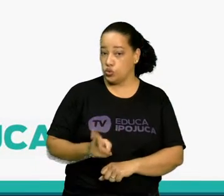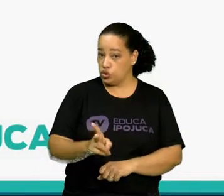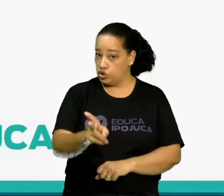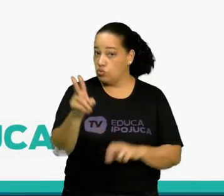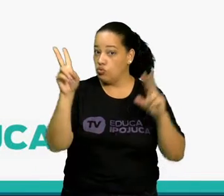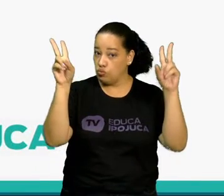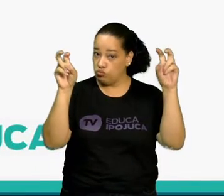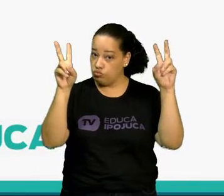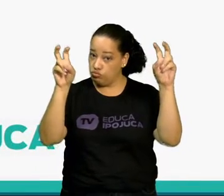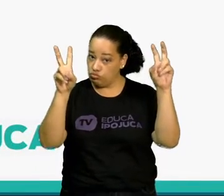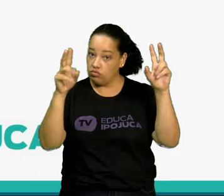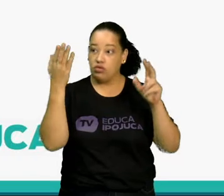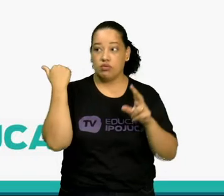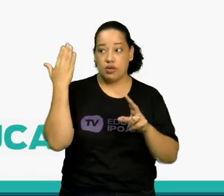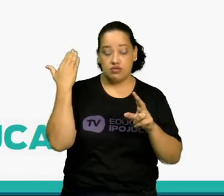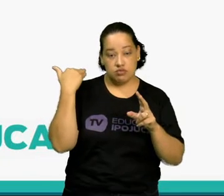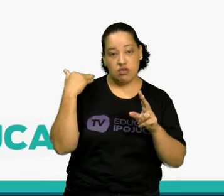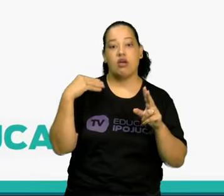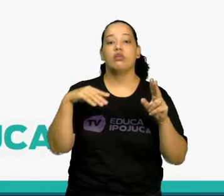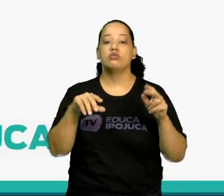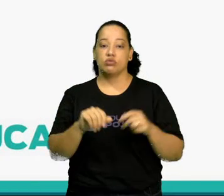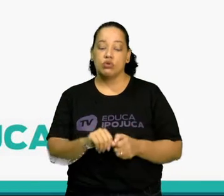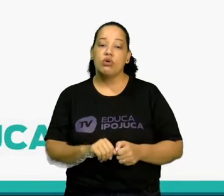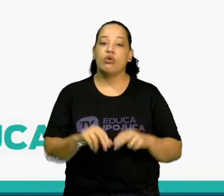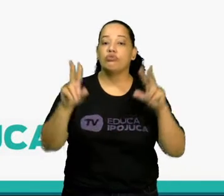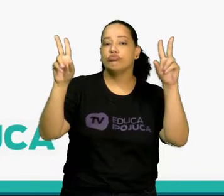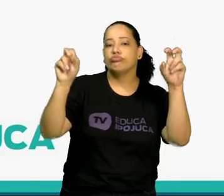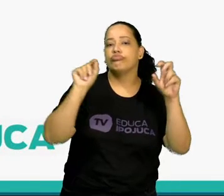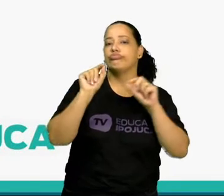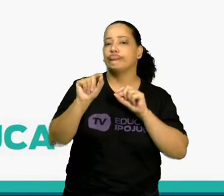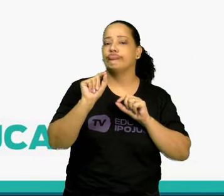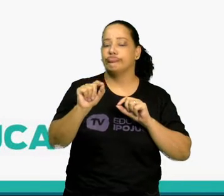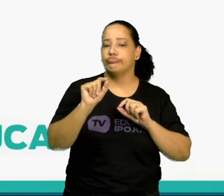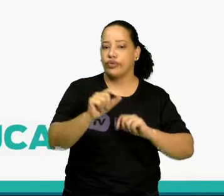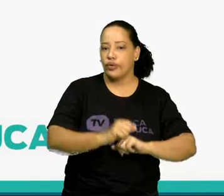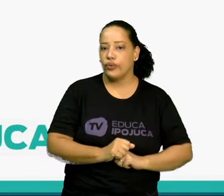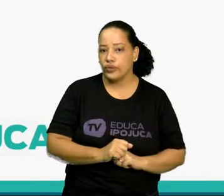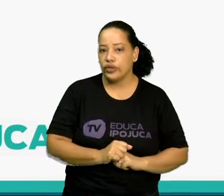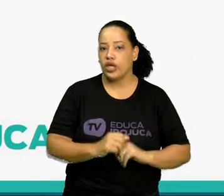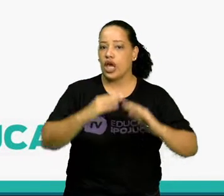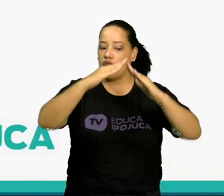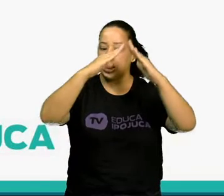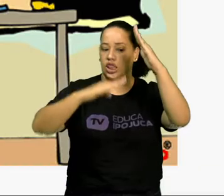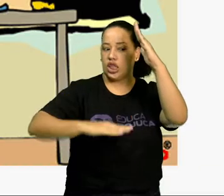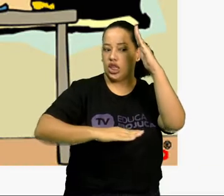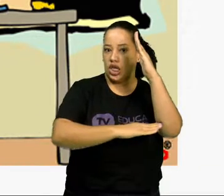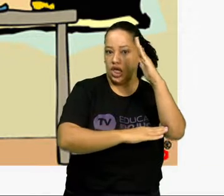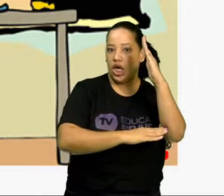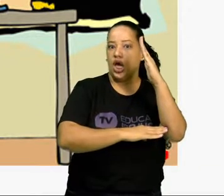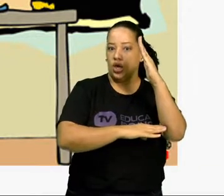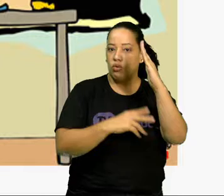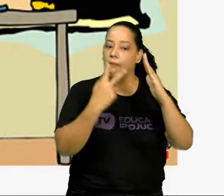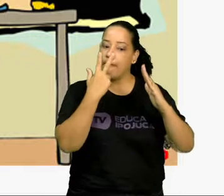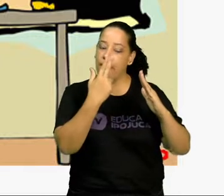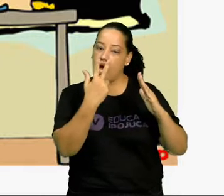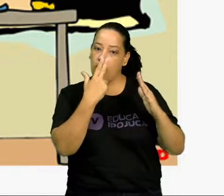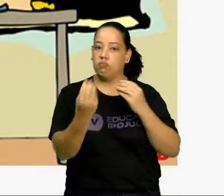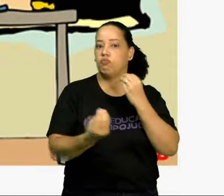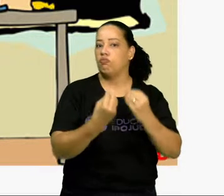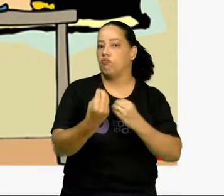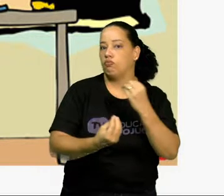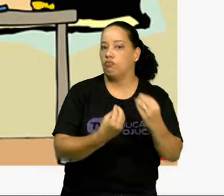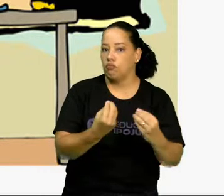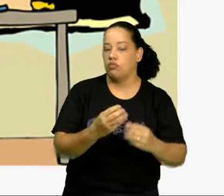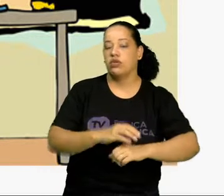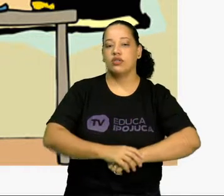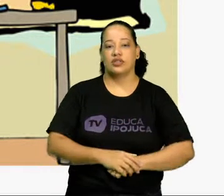nós vamos continuar o assunto aqui falando sobre congruência de triângulos. Mas antes, eu